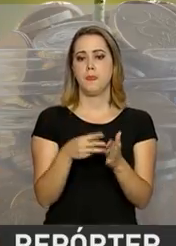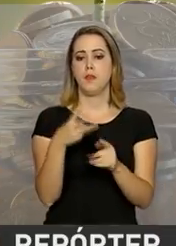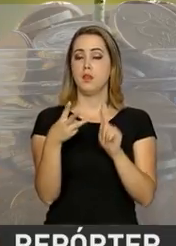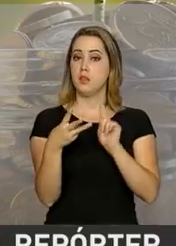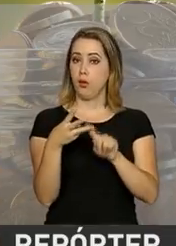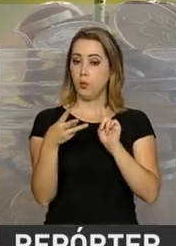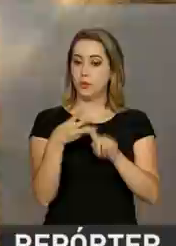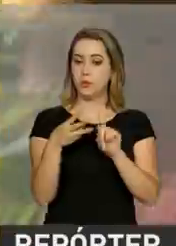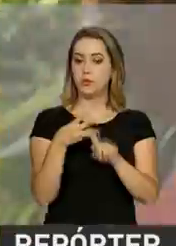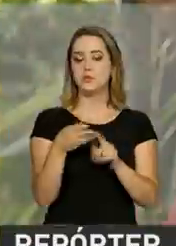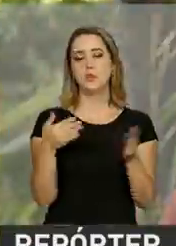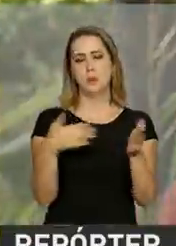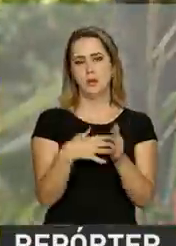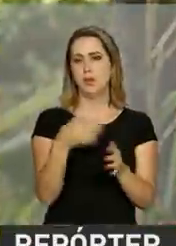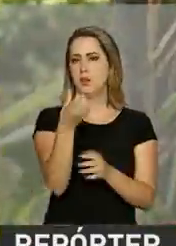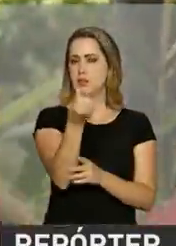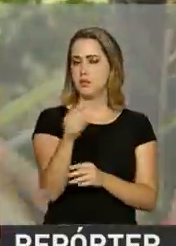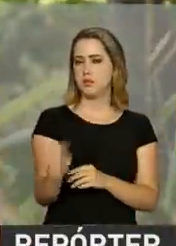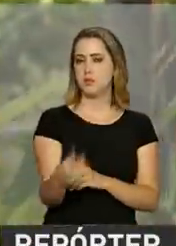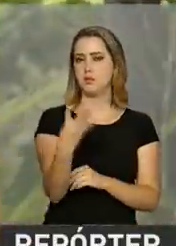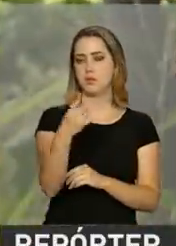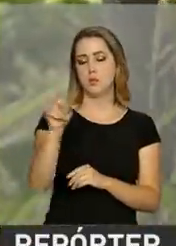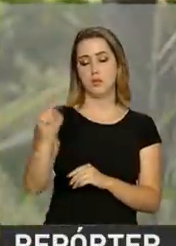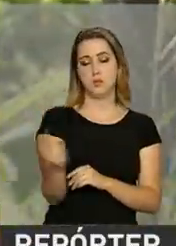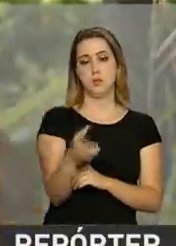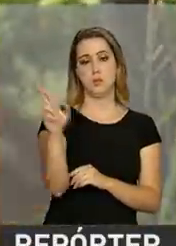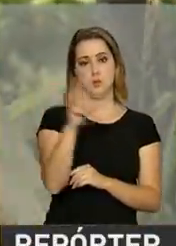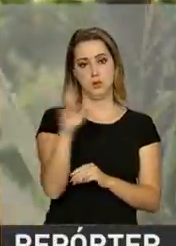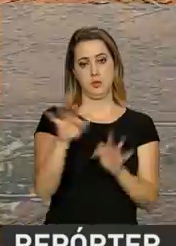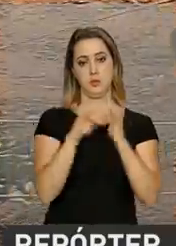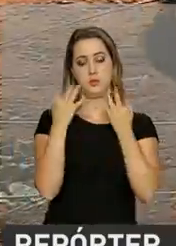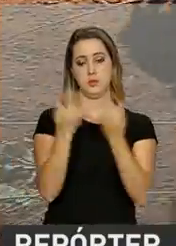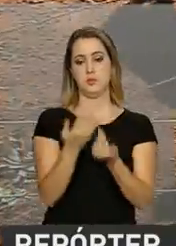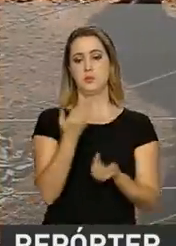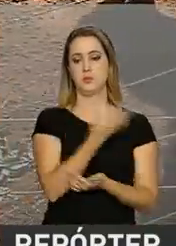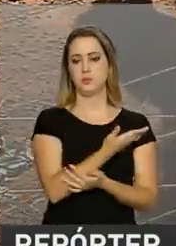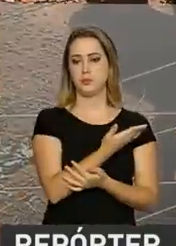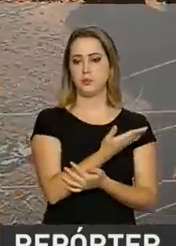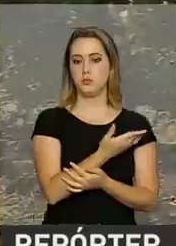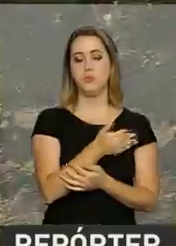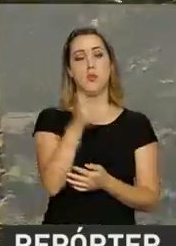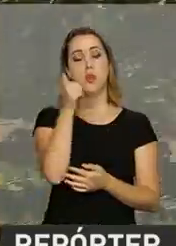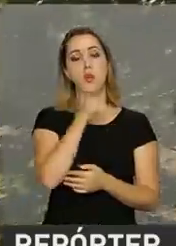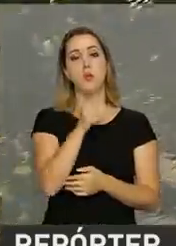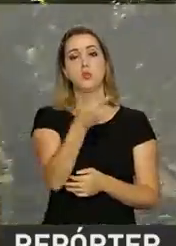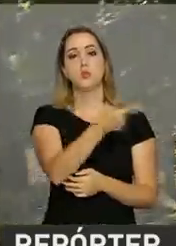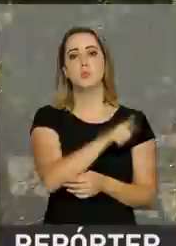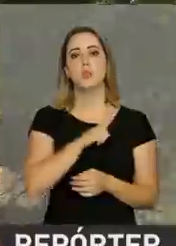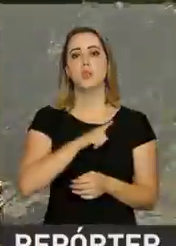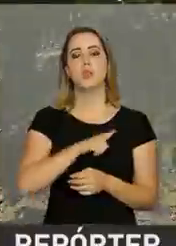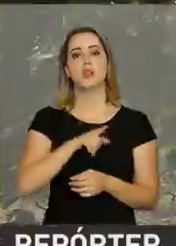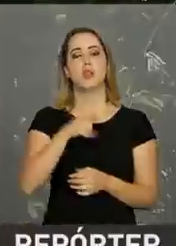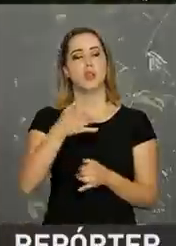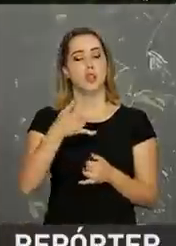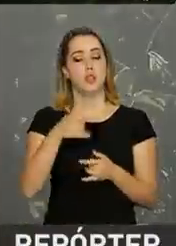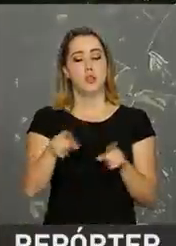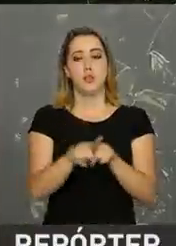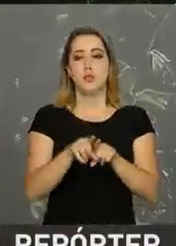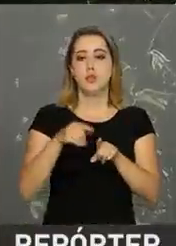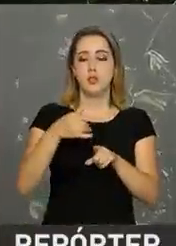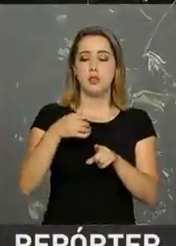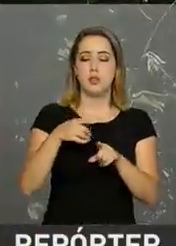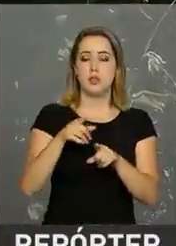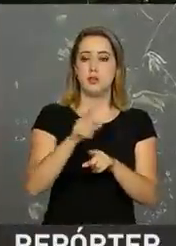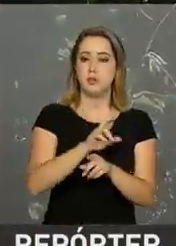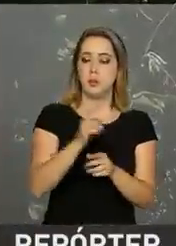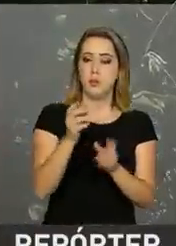R$ 6.400 por família. Dona Inês, também moradora do assentamento, cria ovelhas, planta maracujá e agora quer